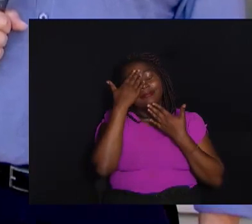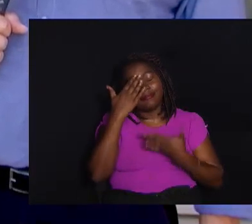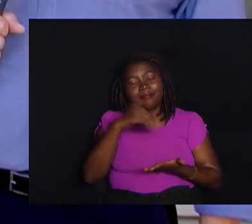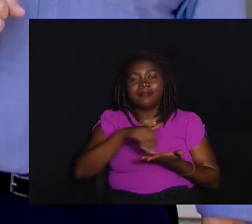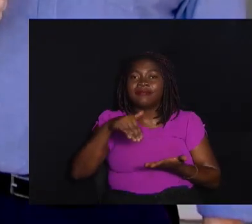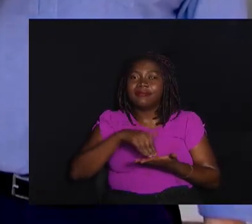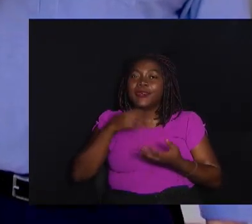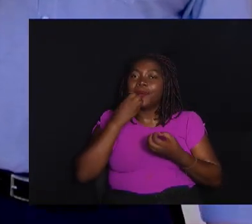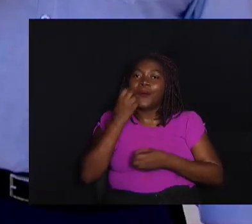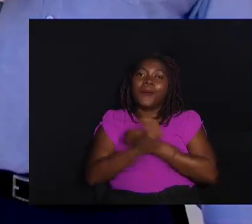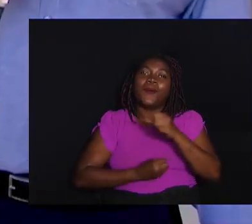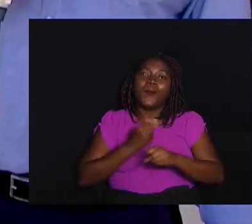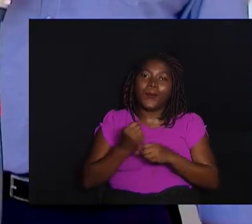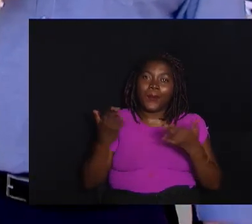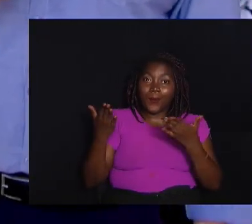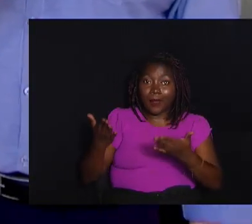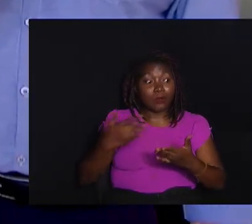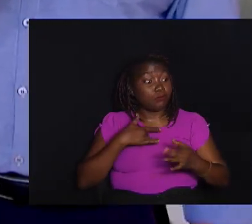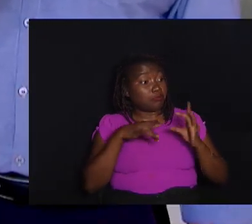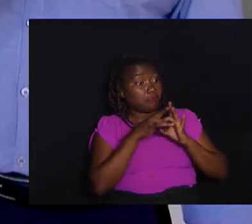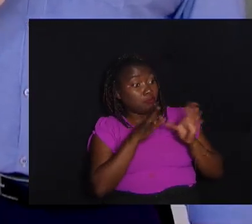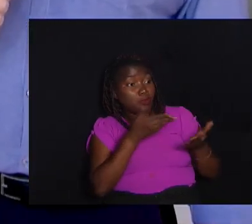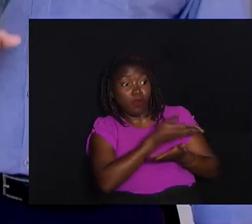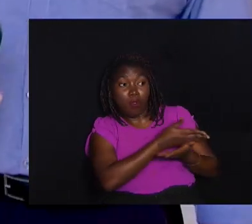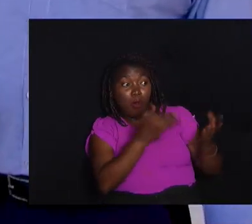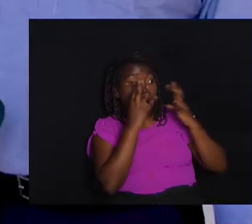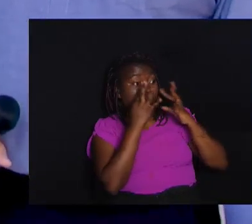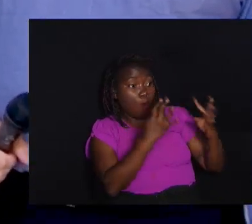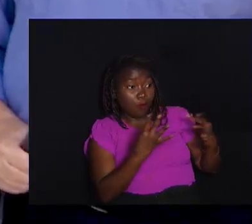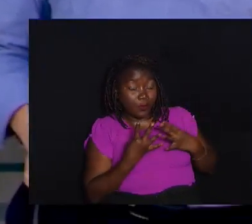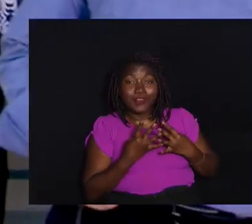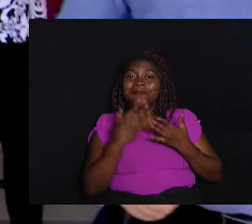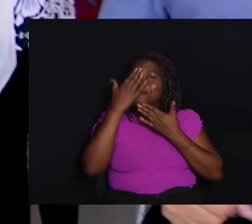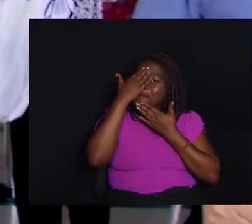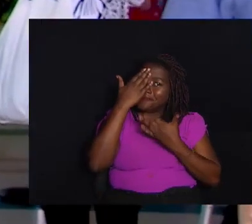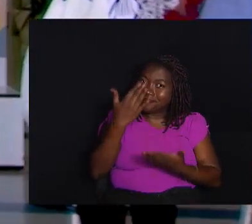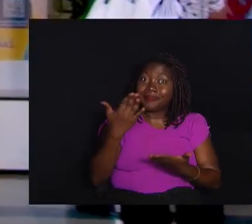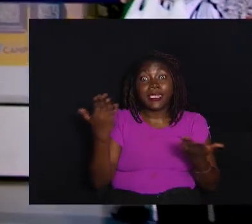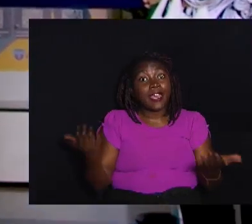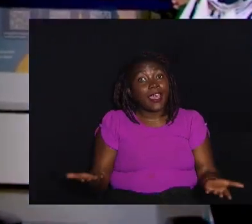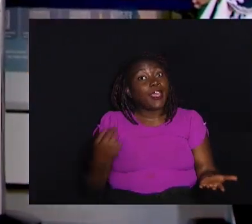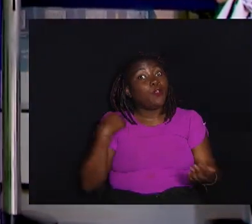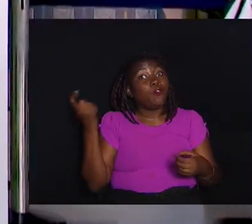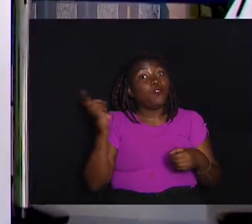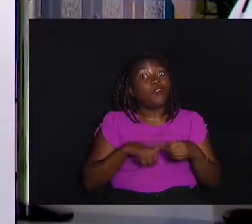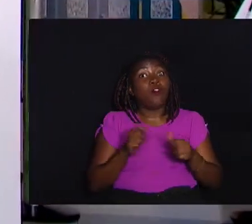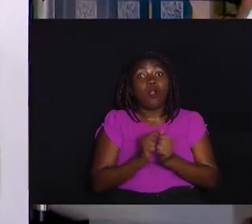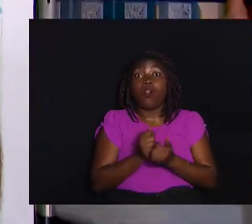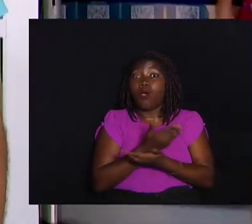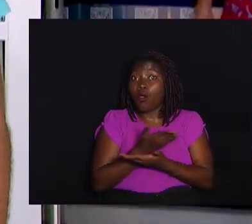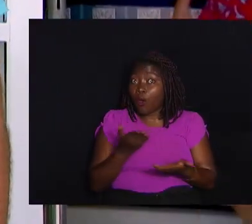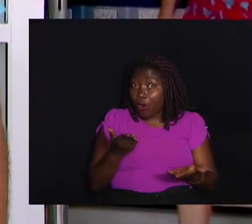Um bom ano para o senhor. Estou à disposição de vocês e de seus ouvintes. Muito obrigado. Muito obrigado. Portanto, eu volto com você, Gabriel